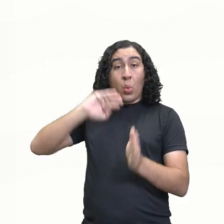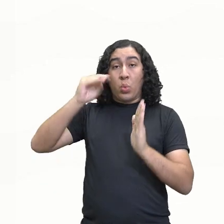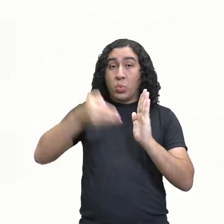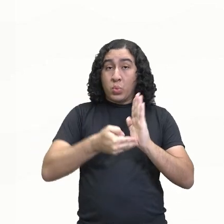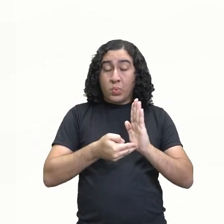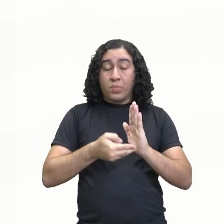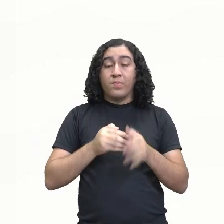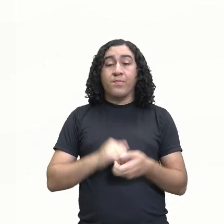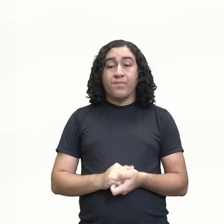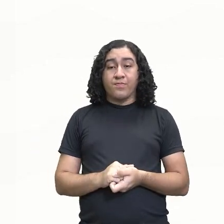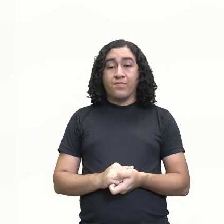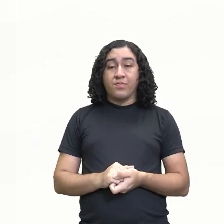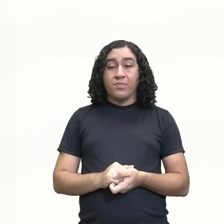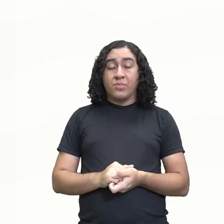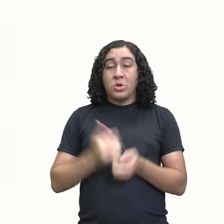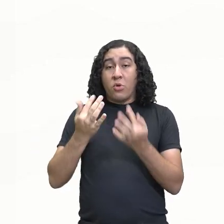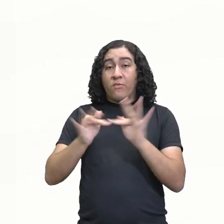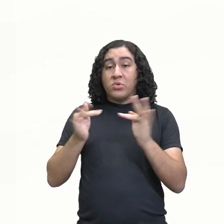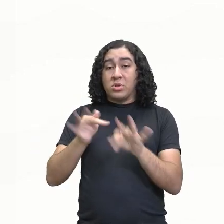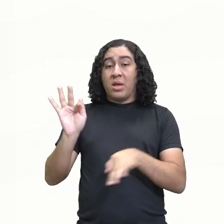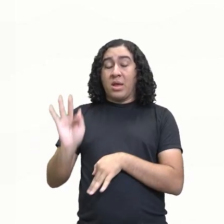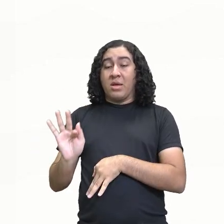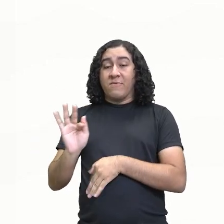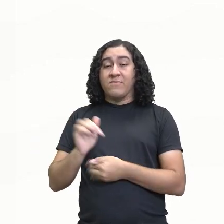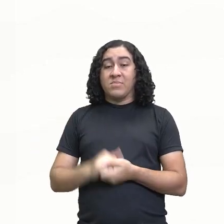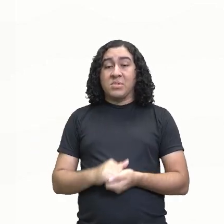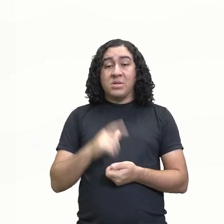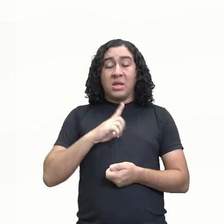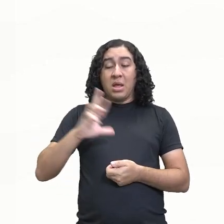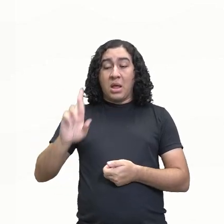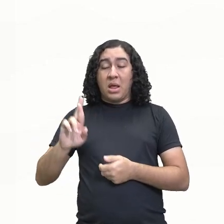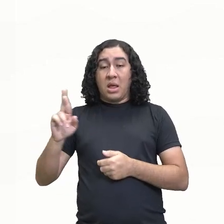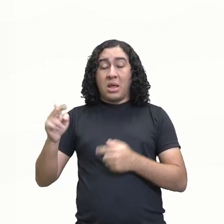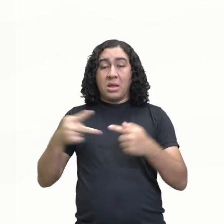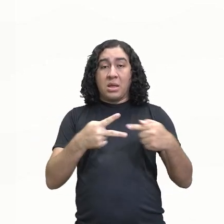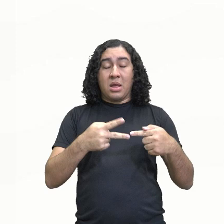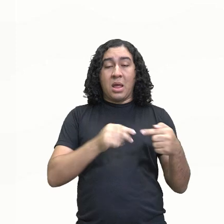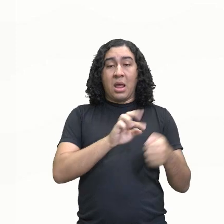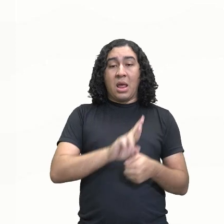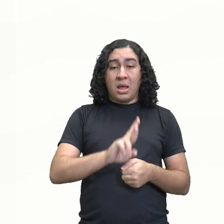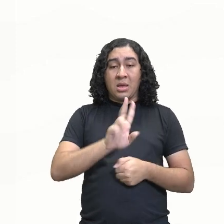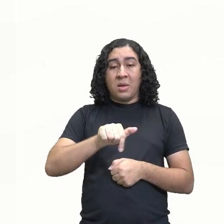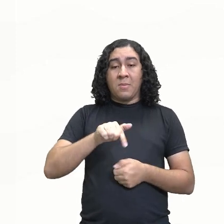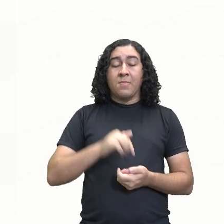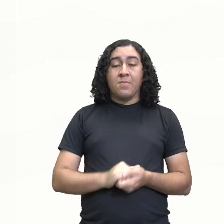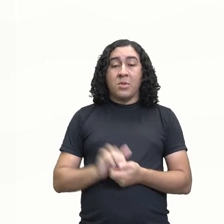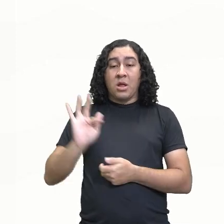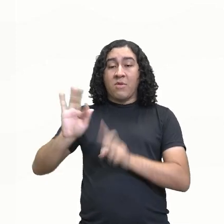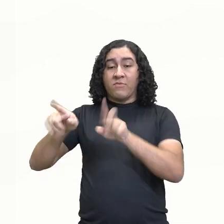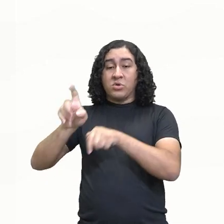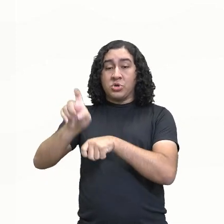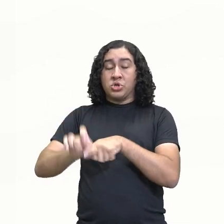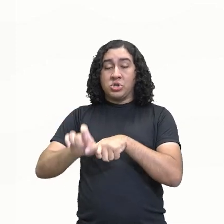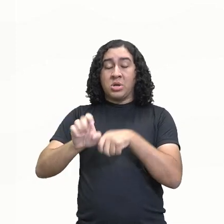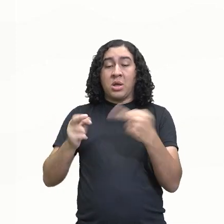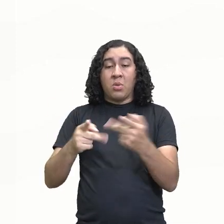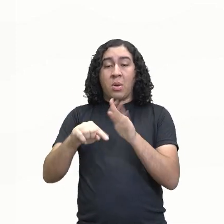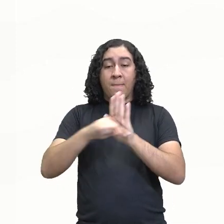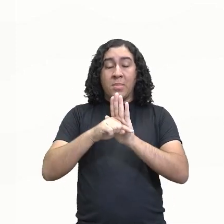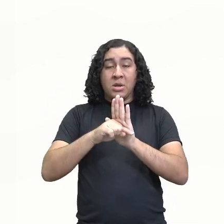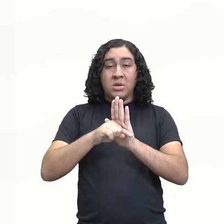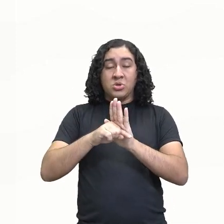função f, que vai dos reais nos reais, dada por f de x é igual a menos seno de